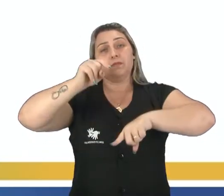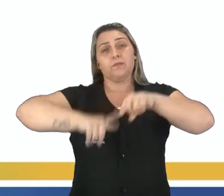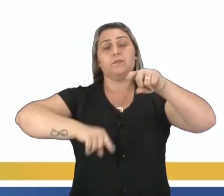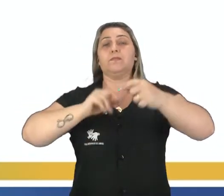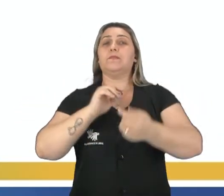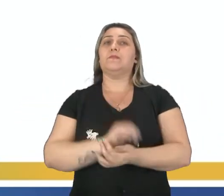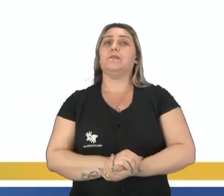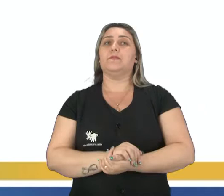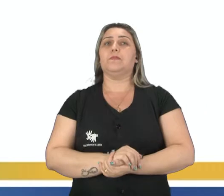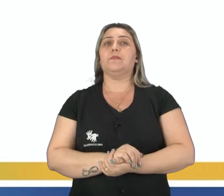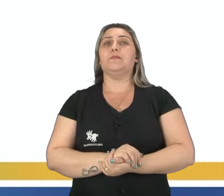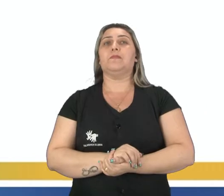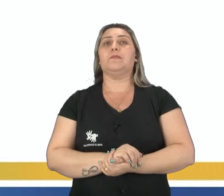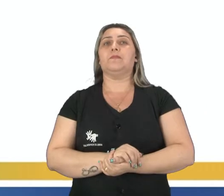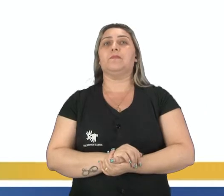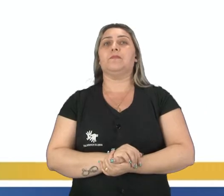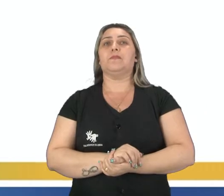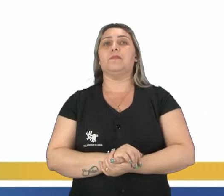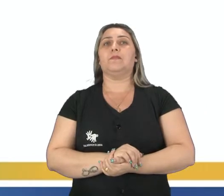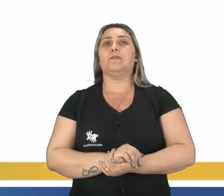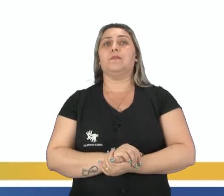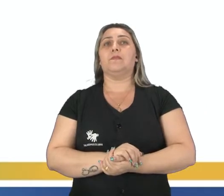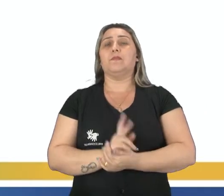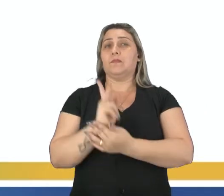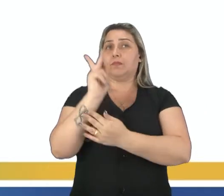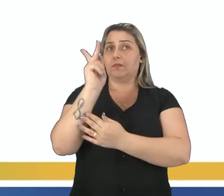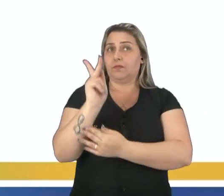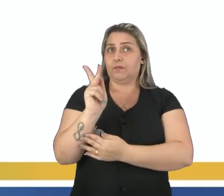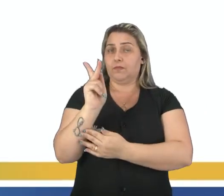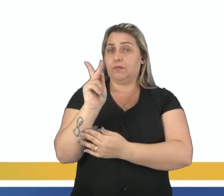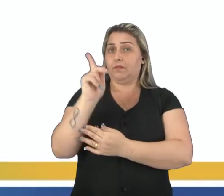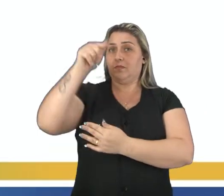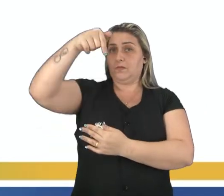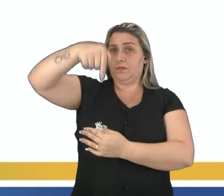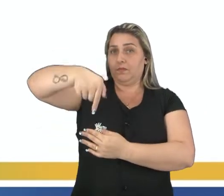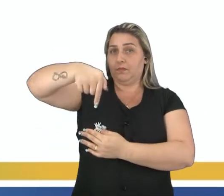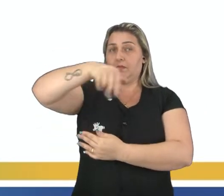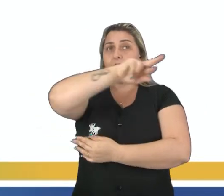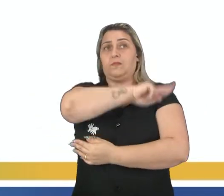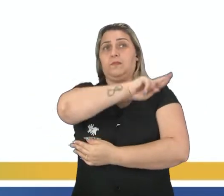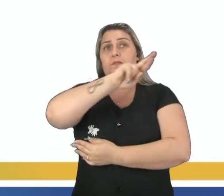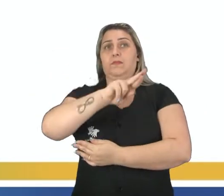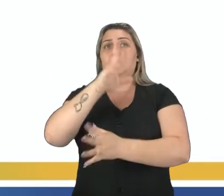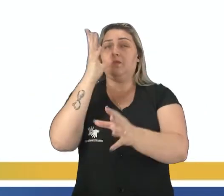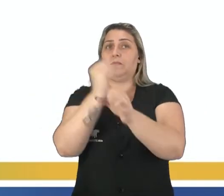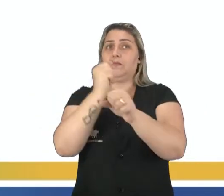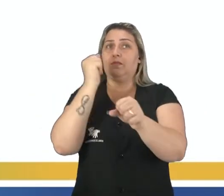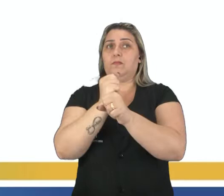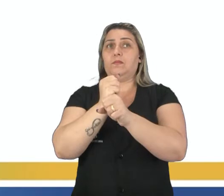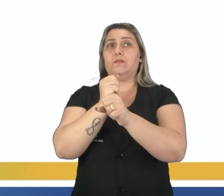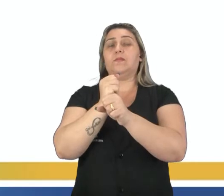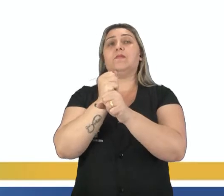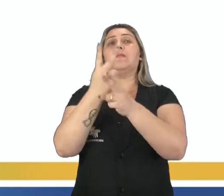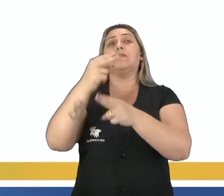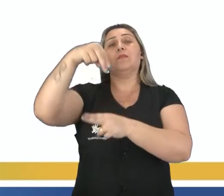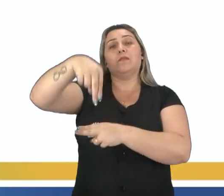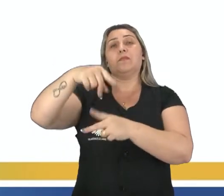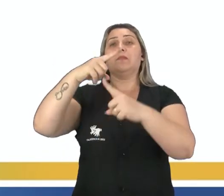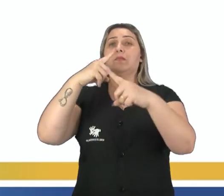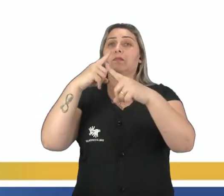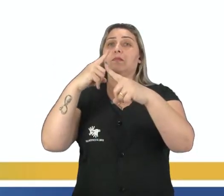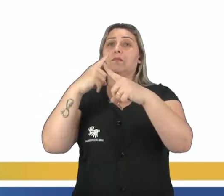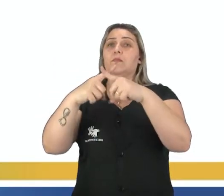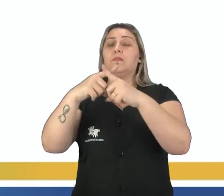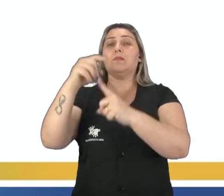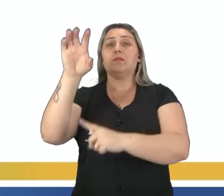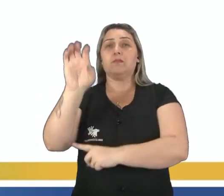Tá aí a equação que vai ser esse Q, que vai representar A carga total vai ser o N vezes o E. O N